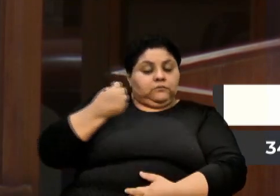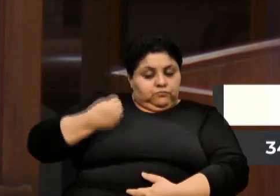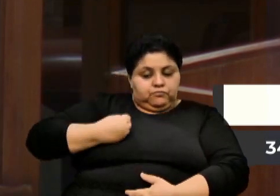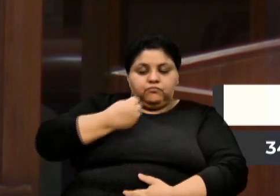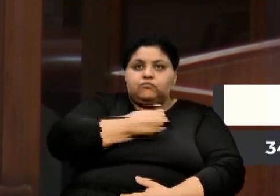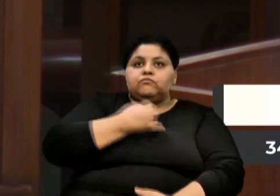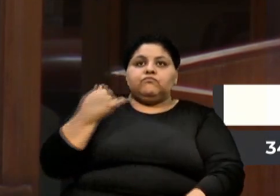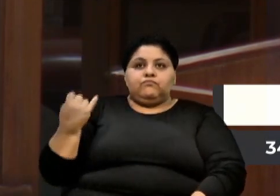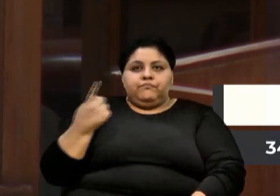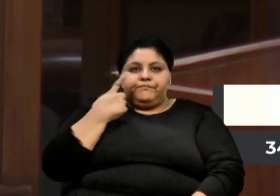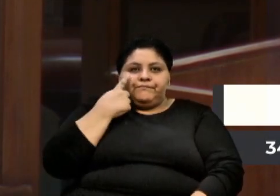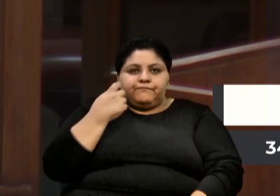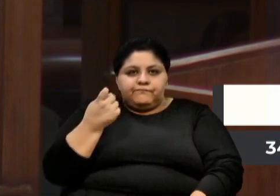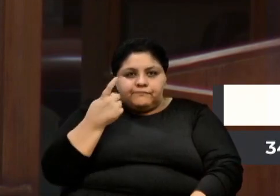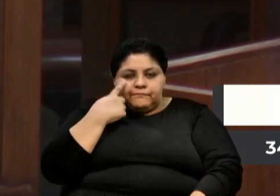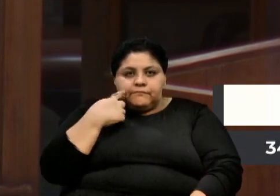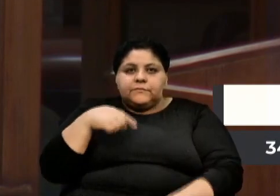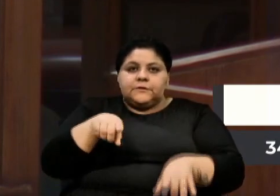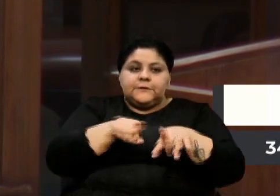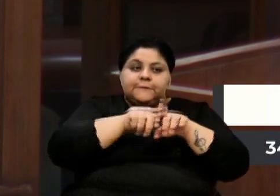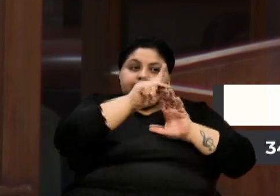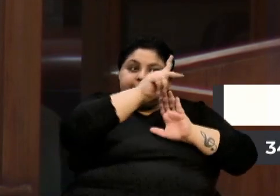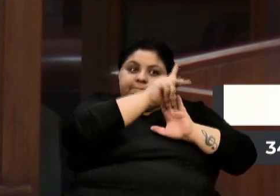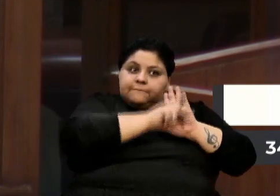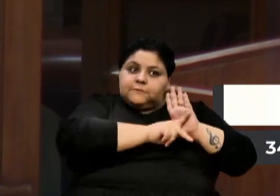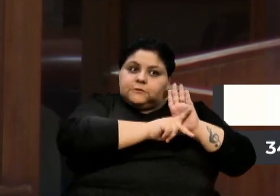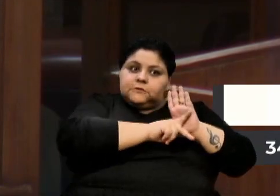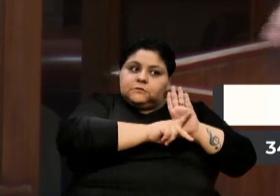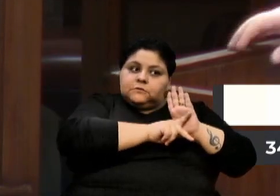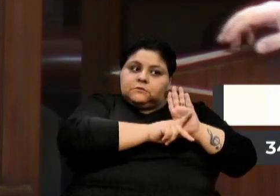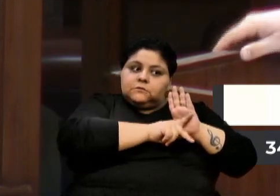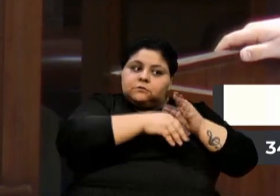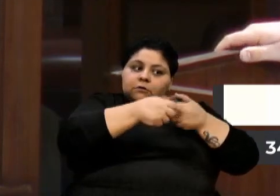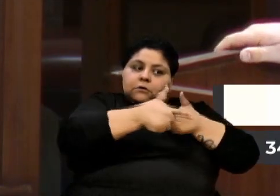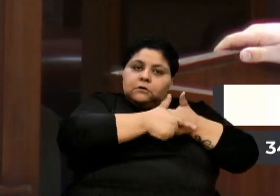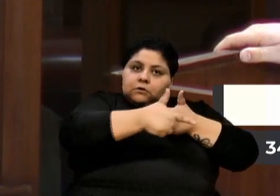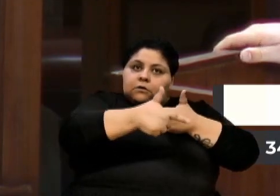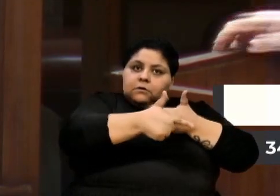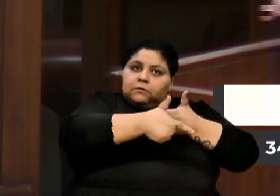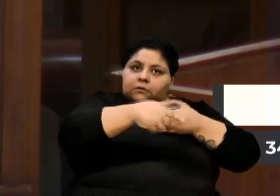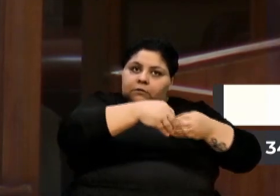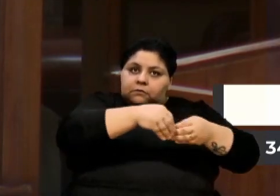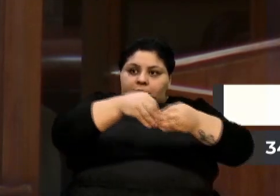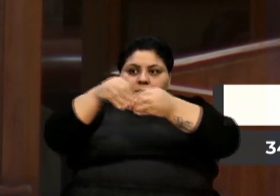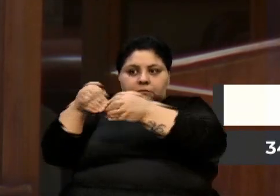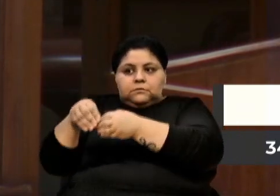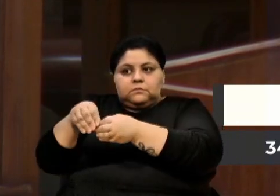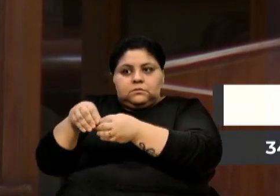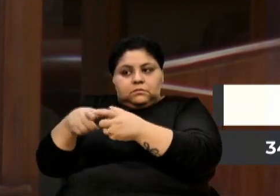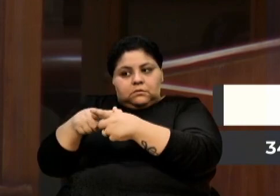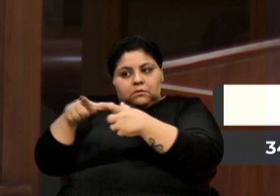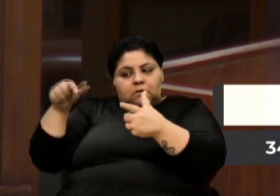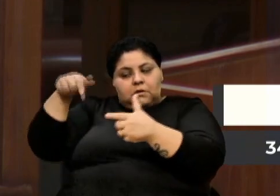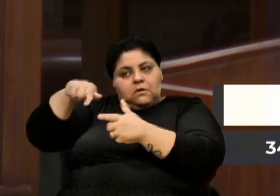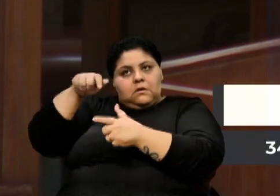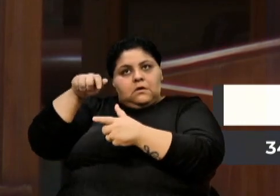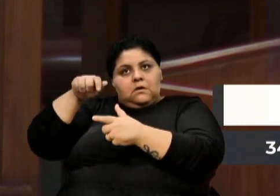interessantes e projetos que estão saindo do papel e vão a crescer nessa área no estado do Rio Grande do